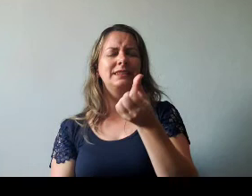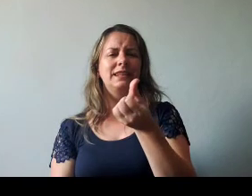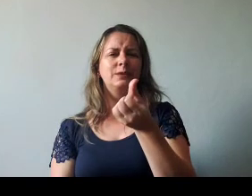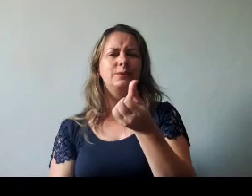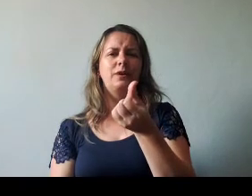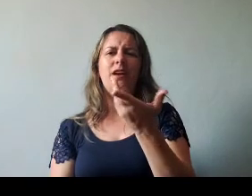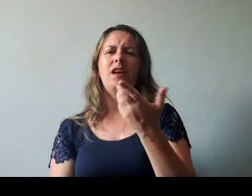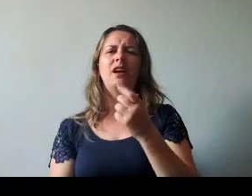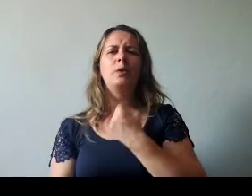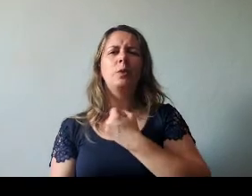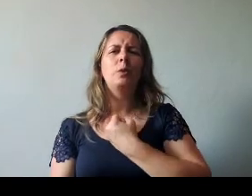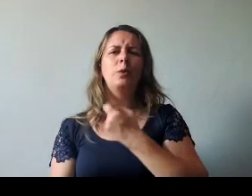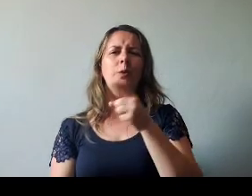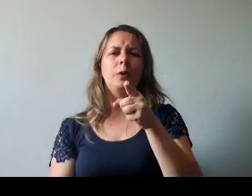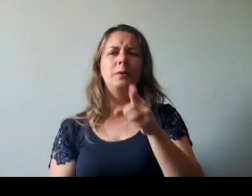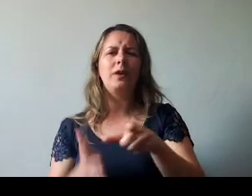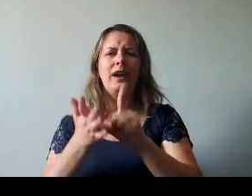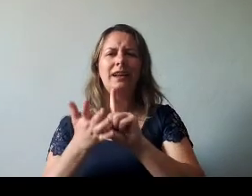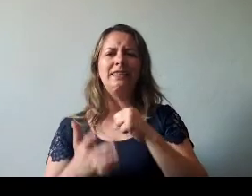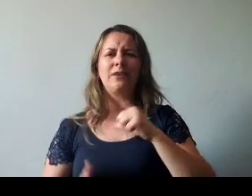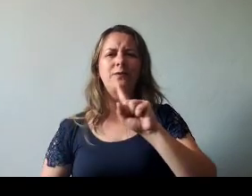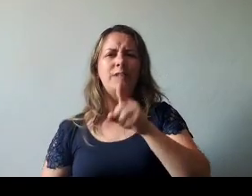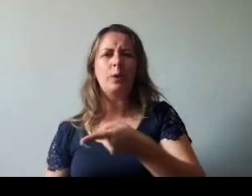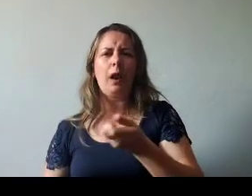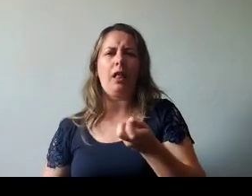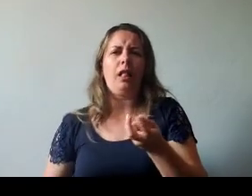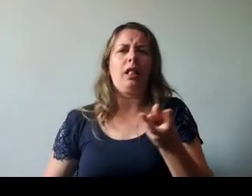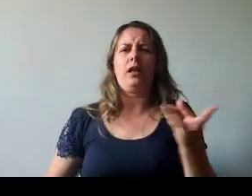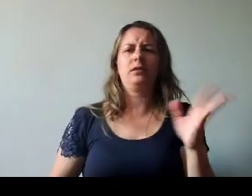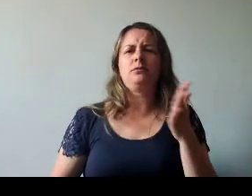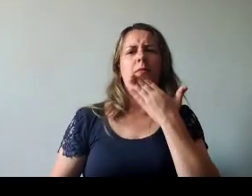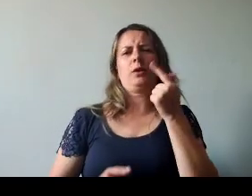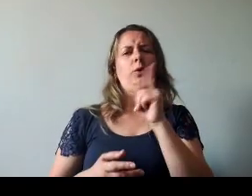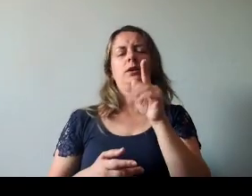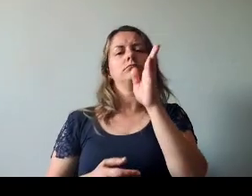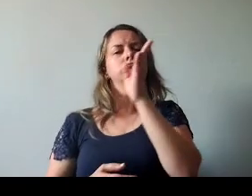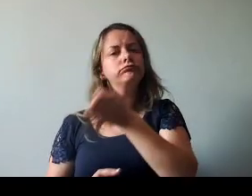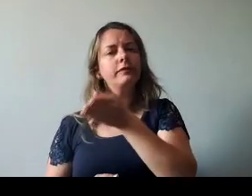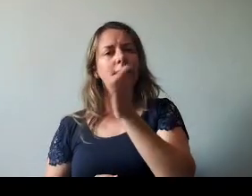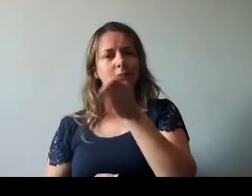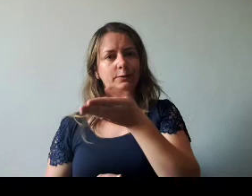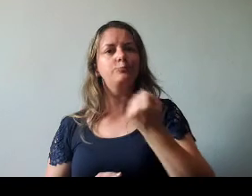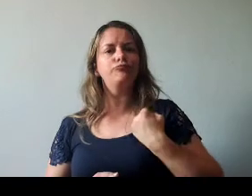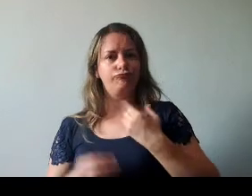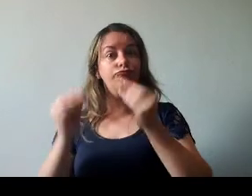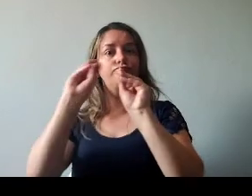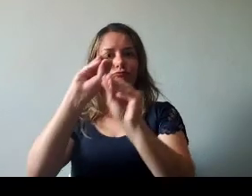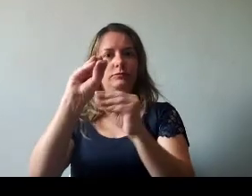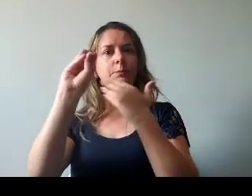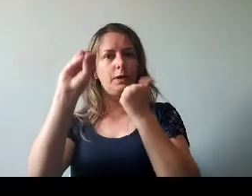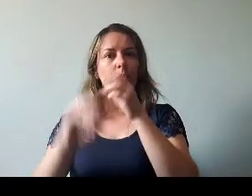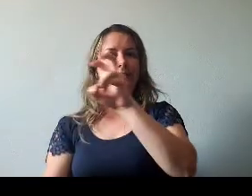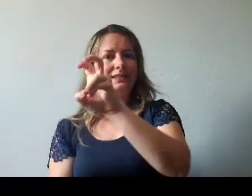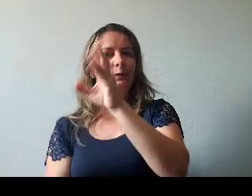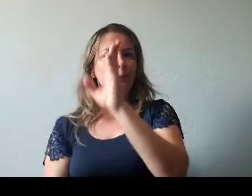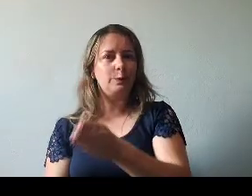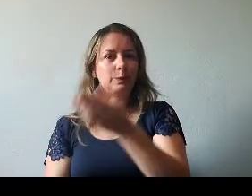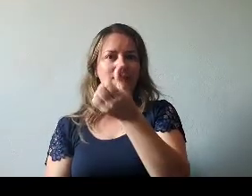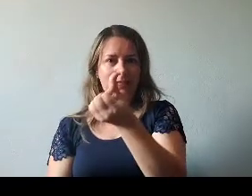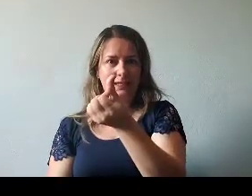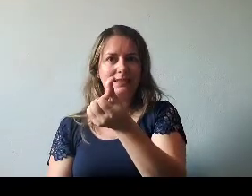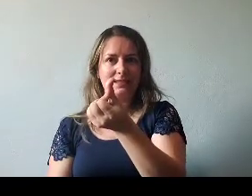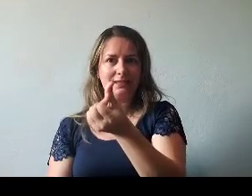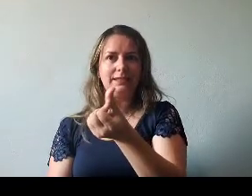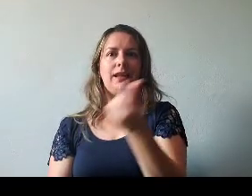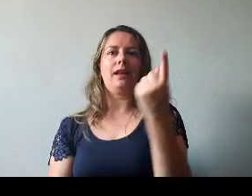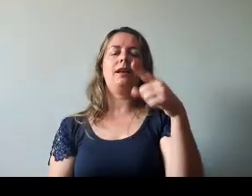valor, vai dar uma diferencinha no final. Aí eu coloquei ela forma fracionária, 5 sextos, vezes 6 ao